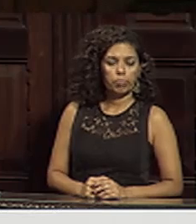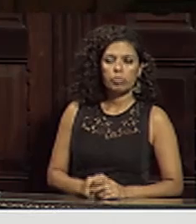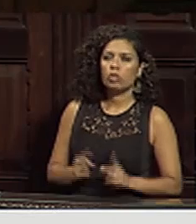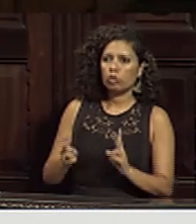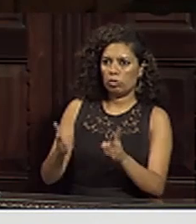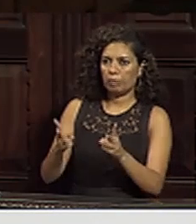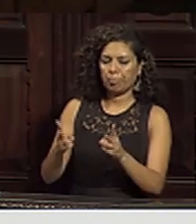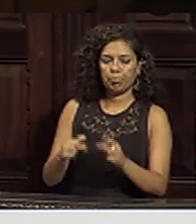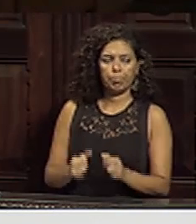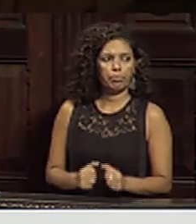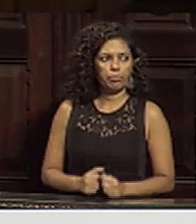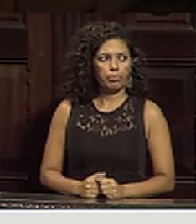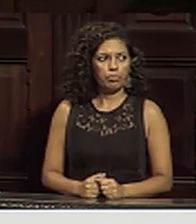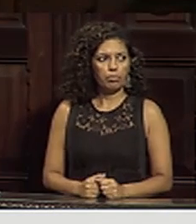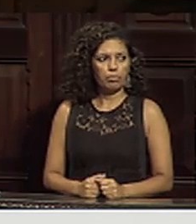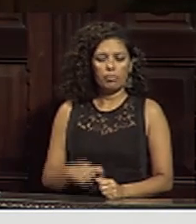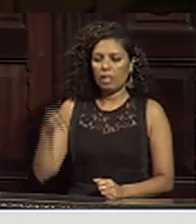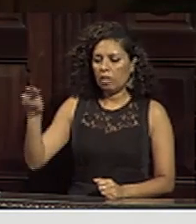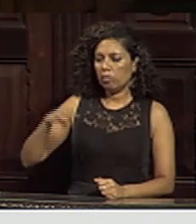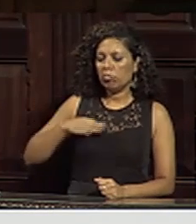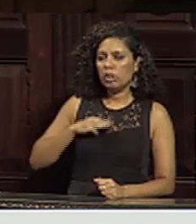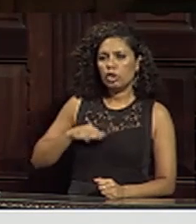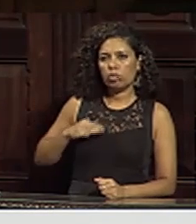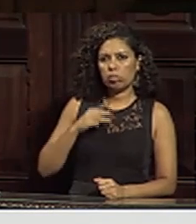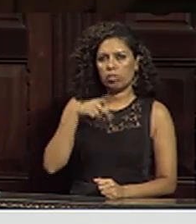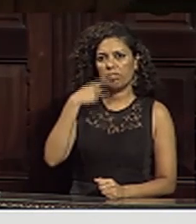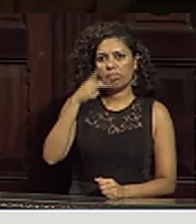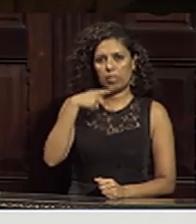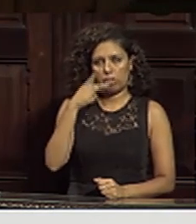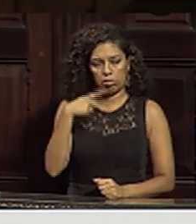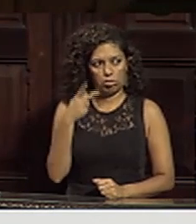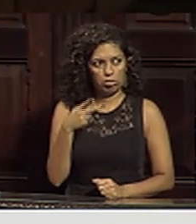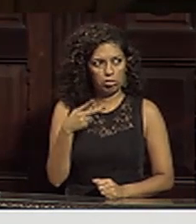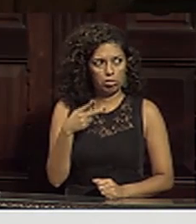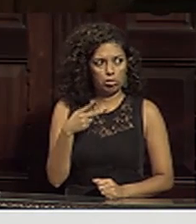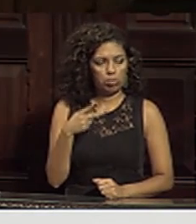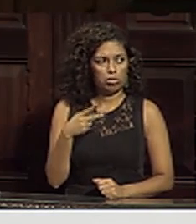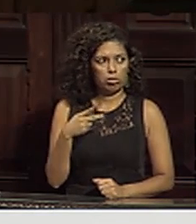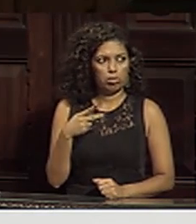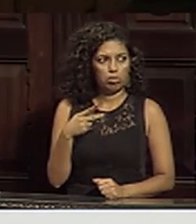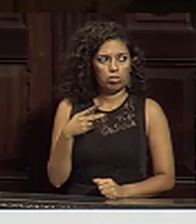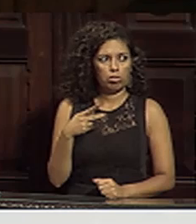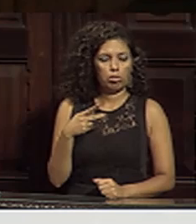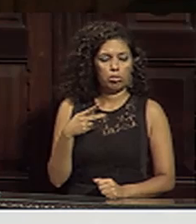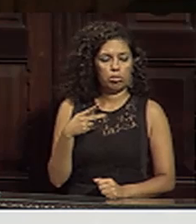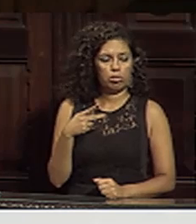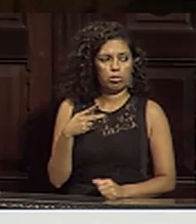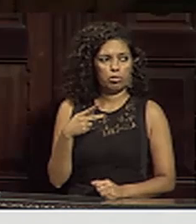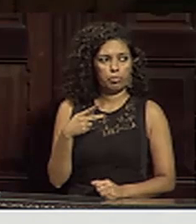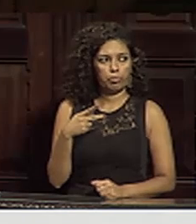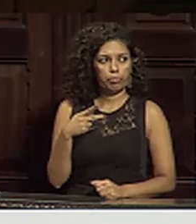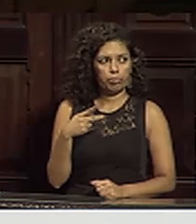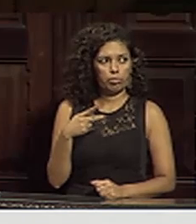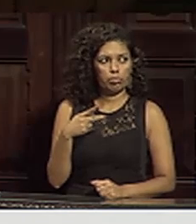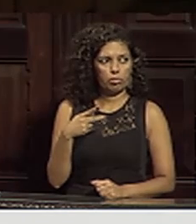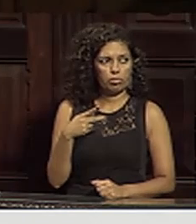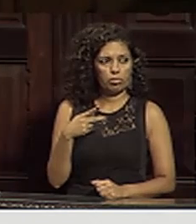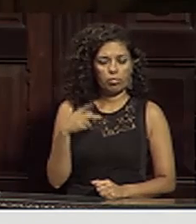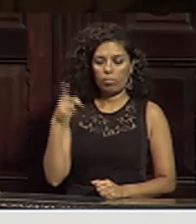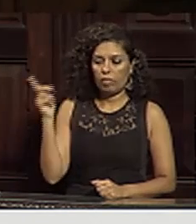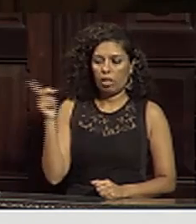ele, como há de lembrar o deputado Paulo Ramos,